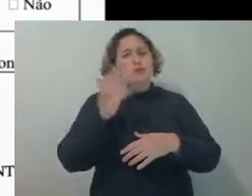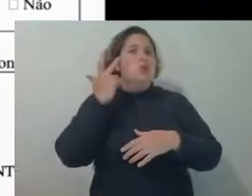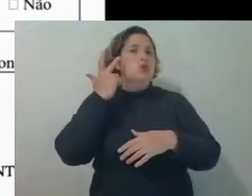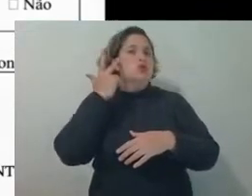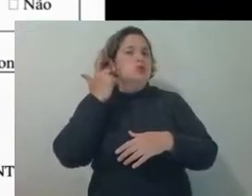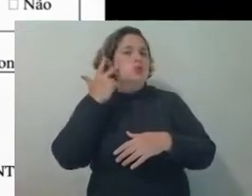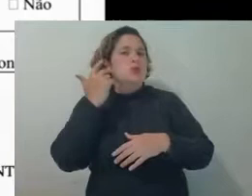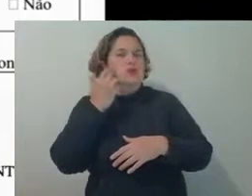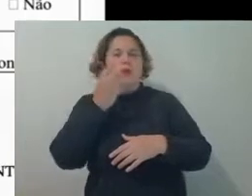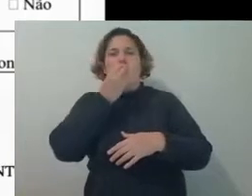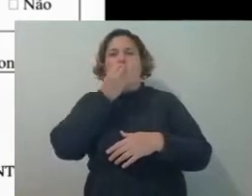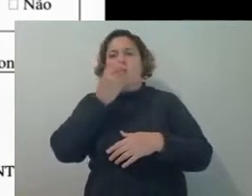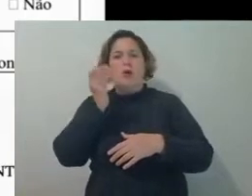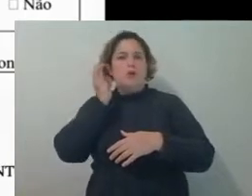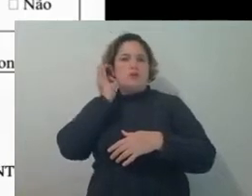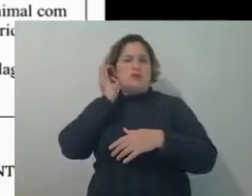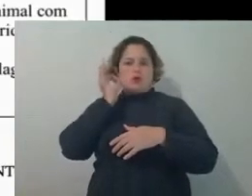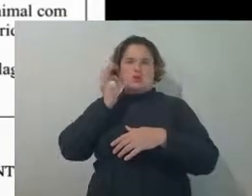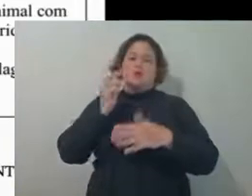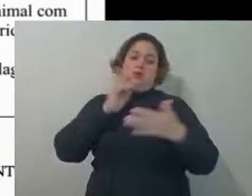ou inadequados.